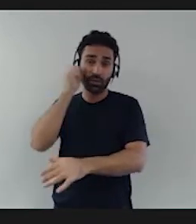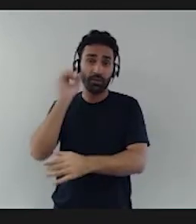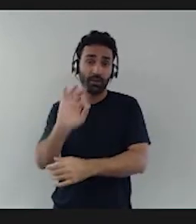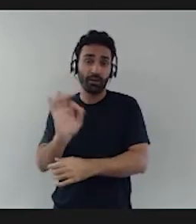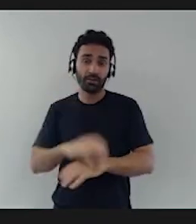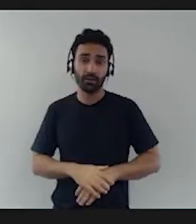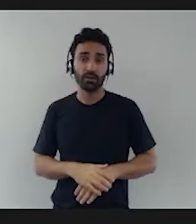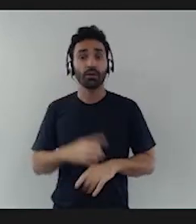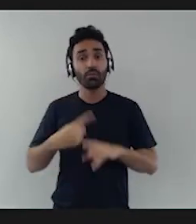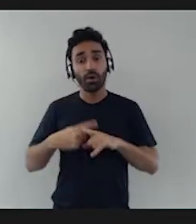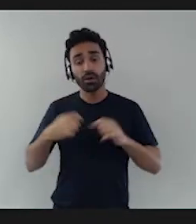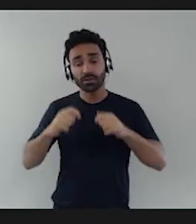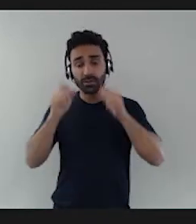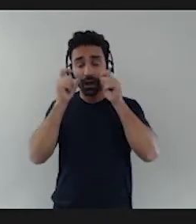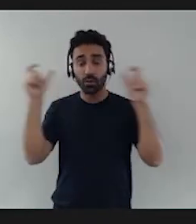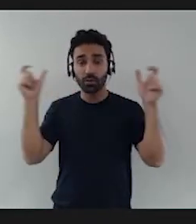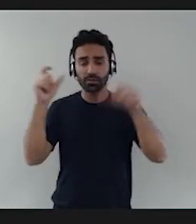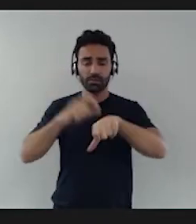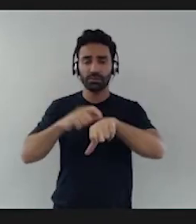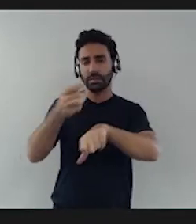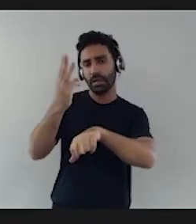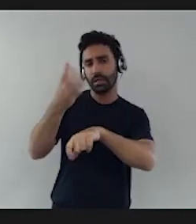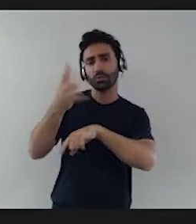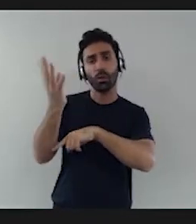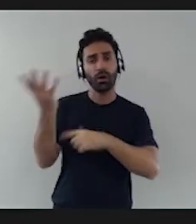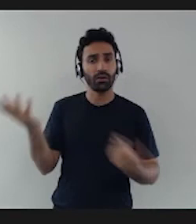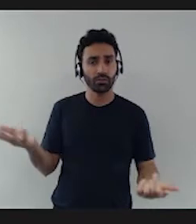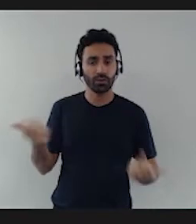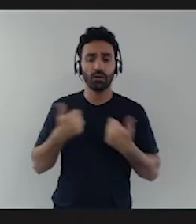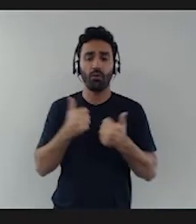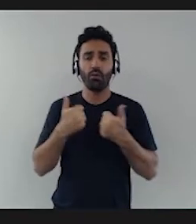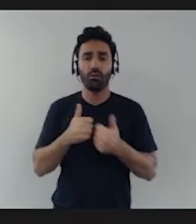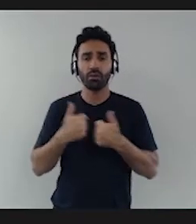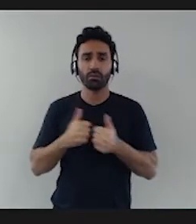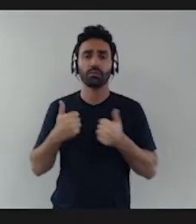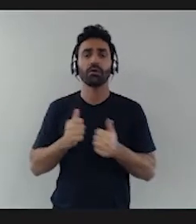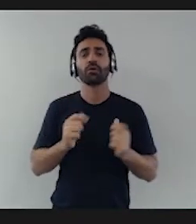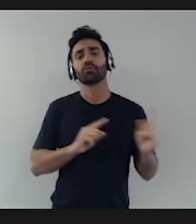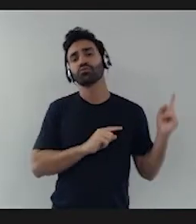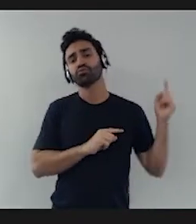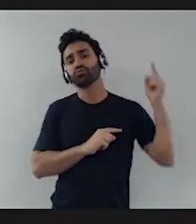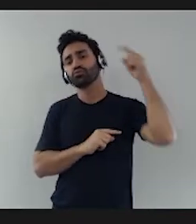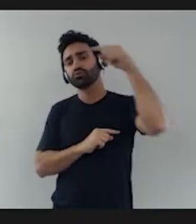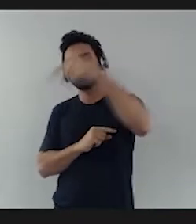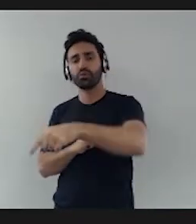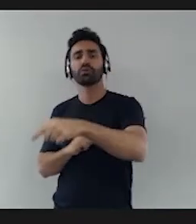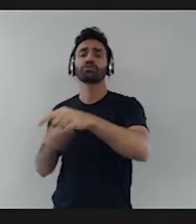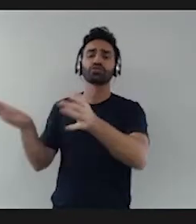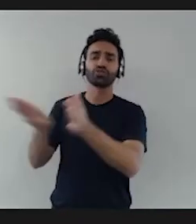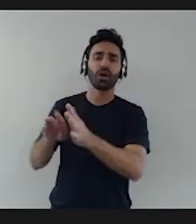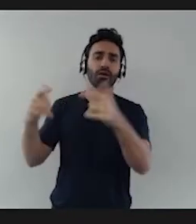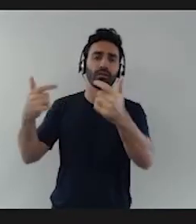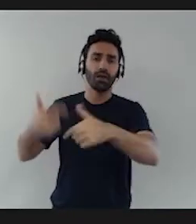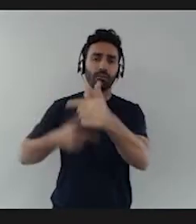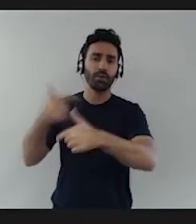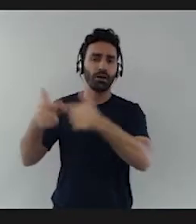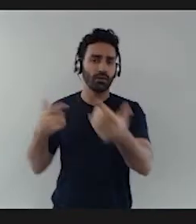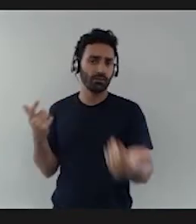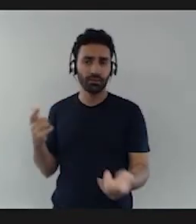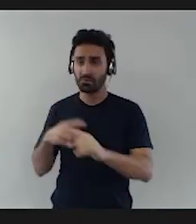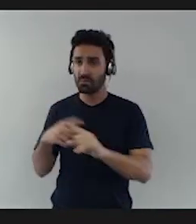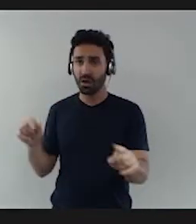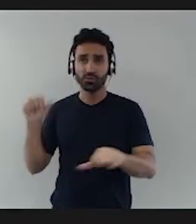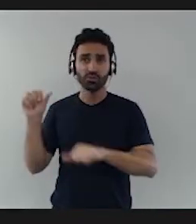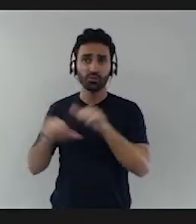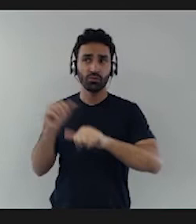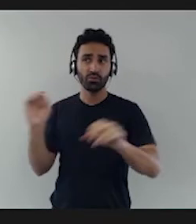precisa acordar 3, 4 horas da manhã para pegar transporte público, para chegar no seu local de trabalho. E isso não mudou em nada